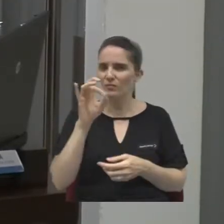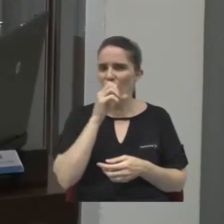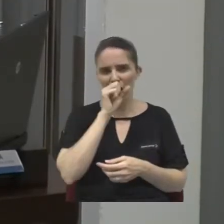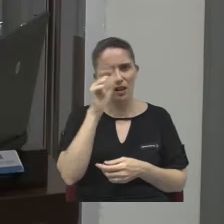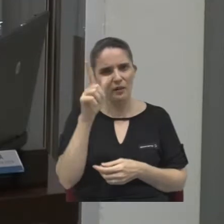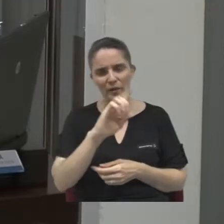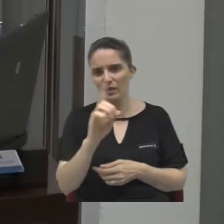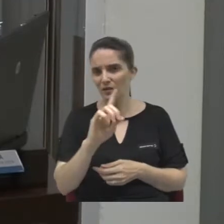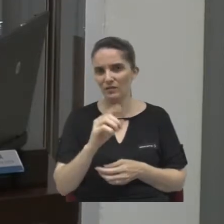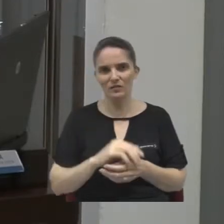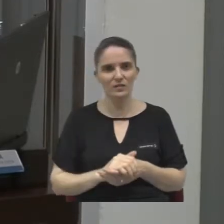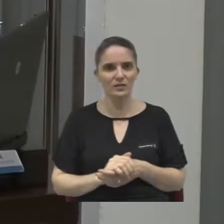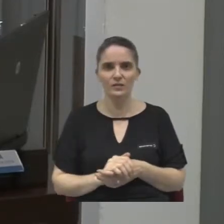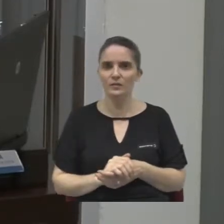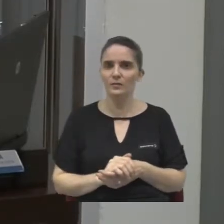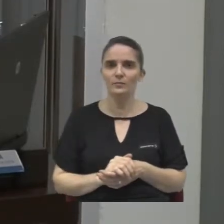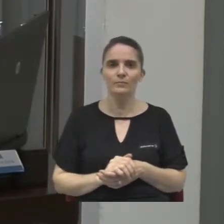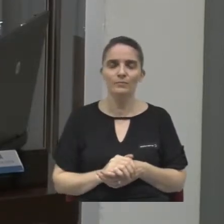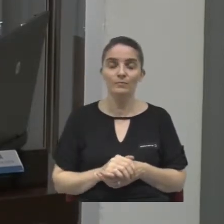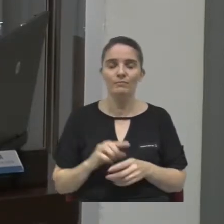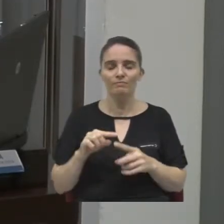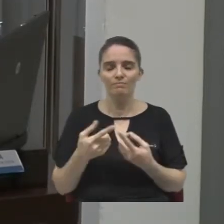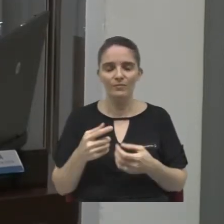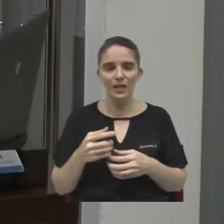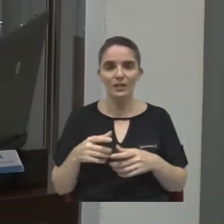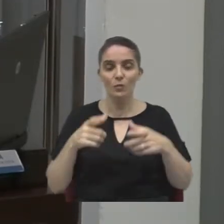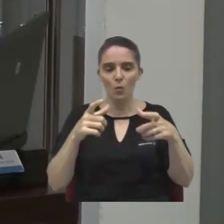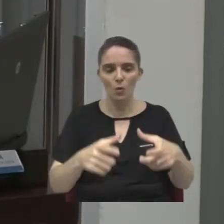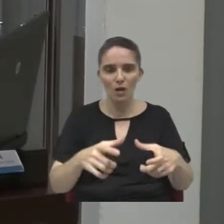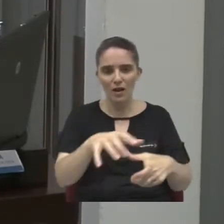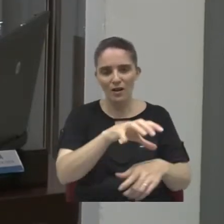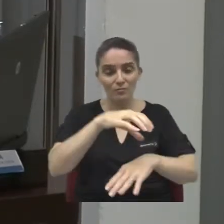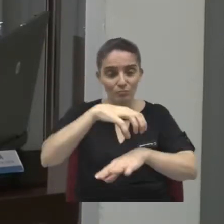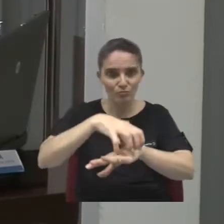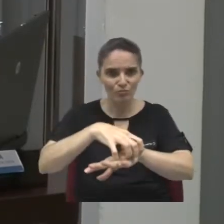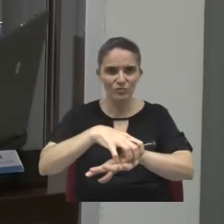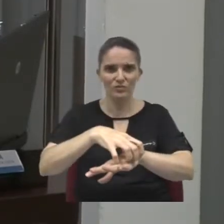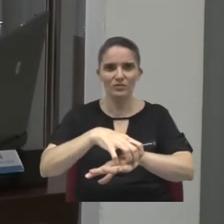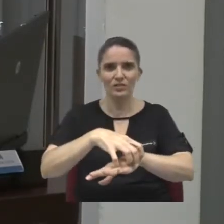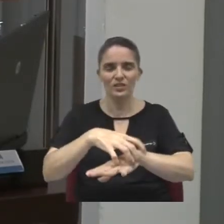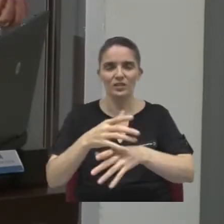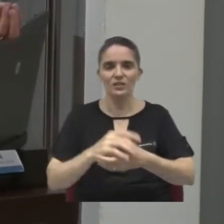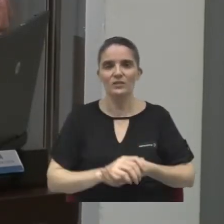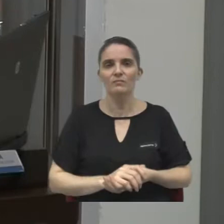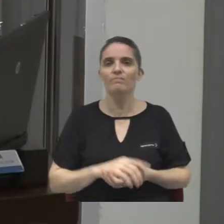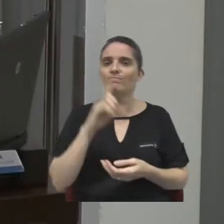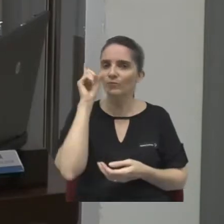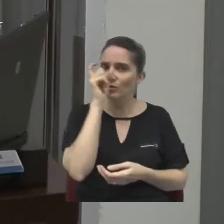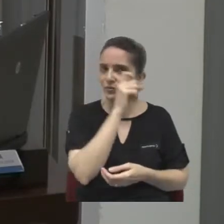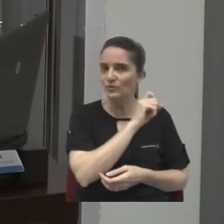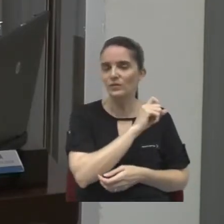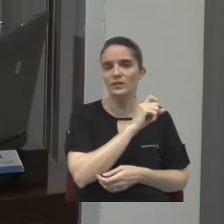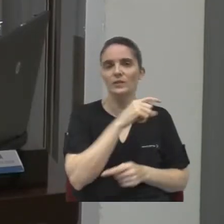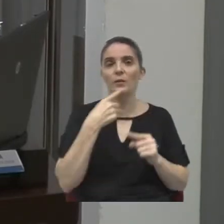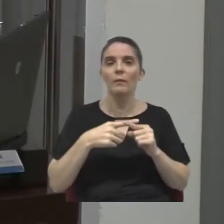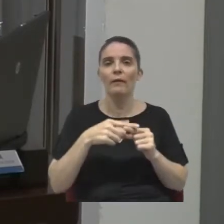mas a questão de ser a área central, ela chama atenção justamente na questão da medicância, né?